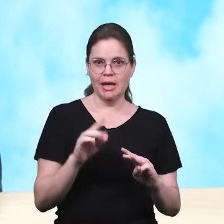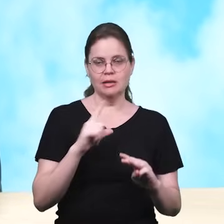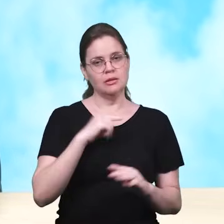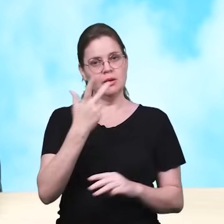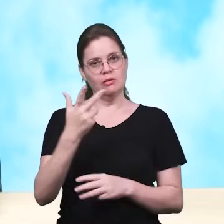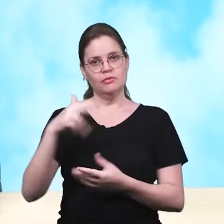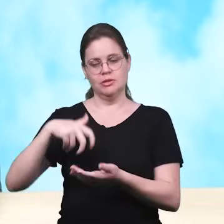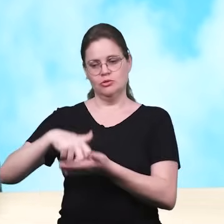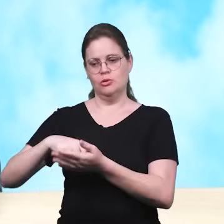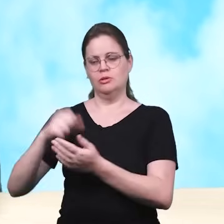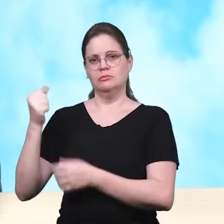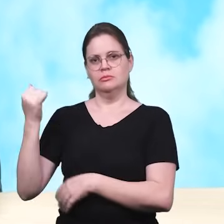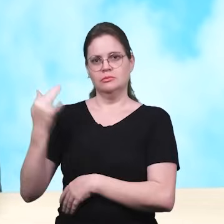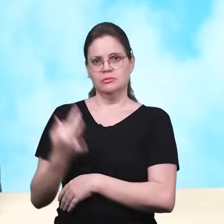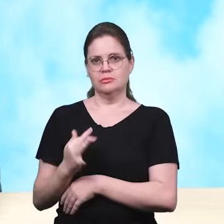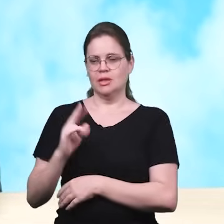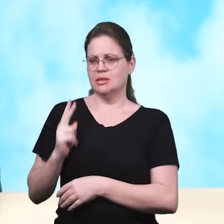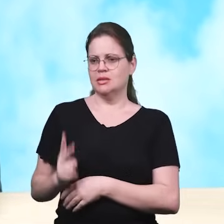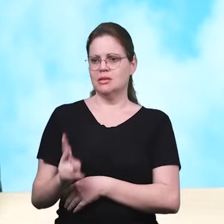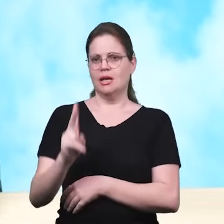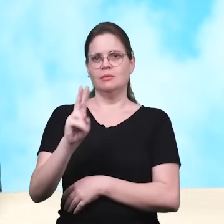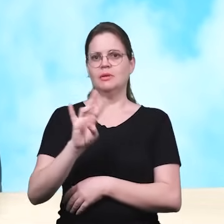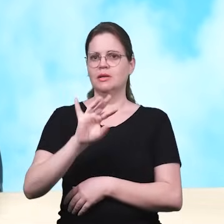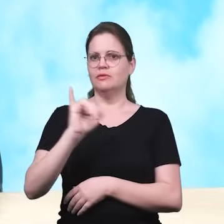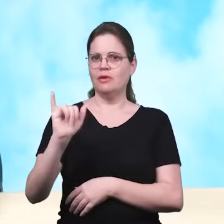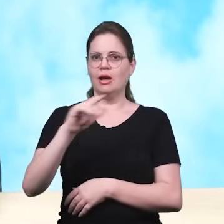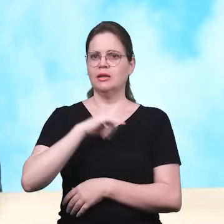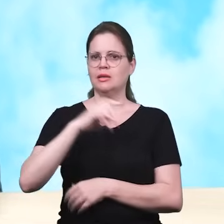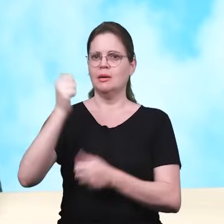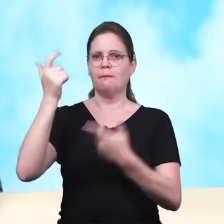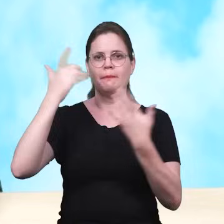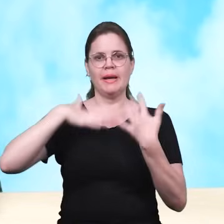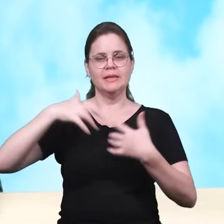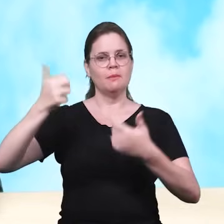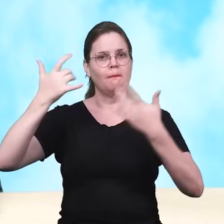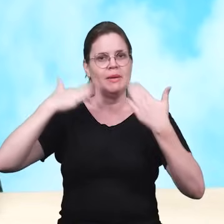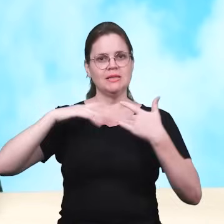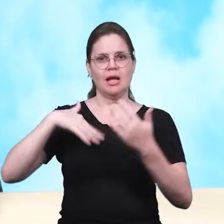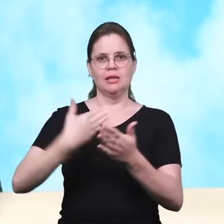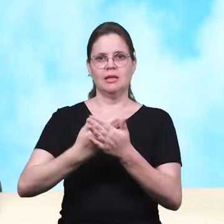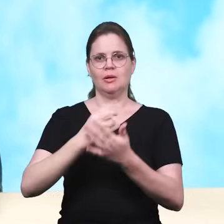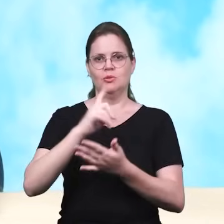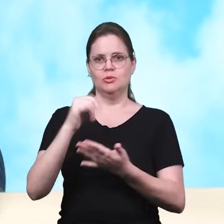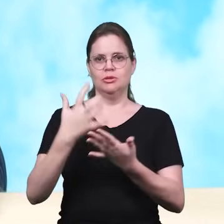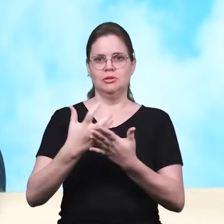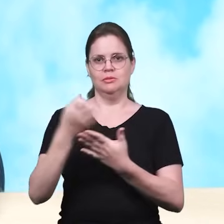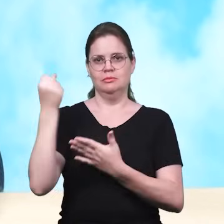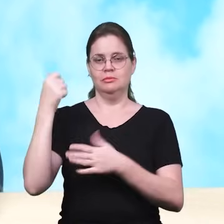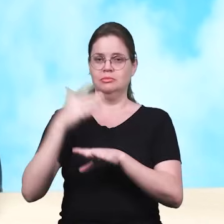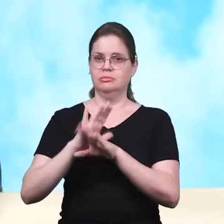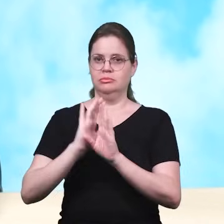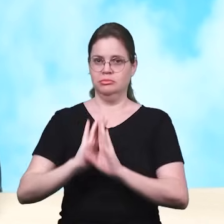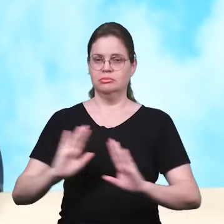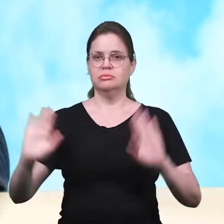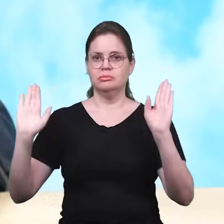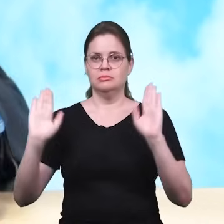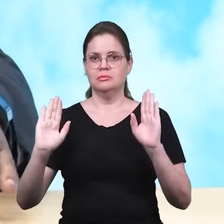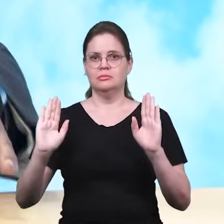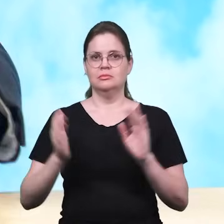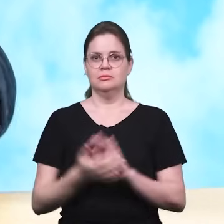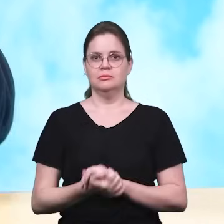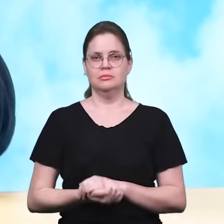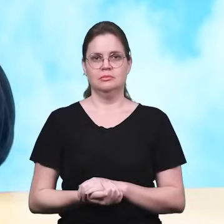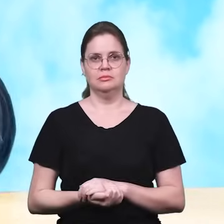você passar o Jordão, até você transcender, até Israel chegar